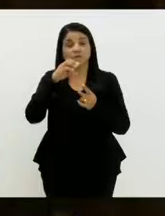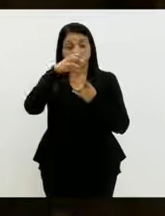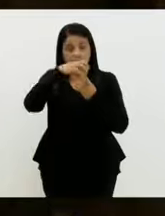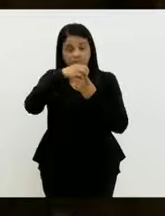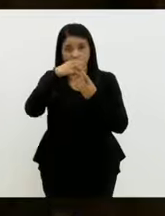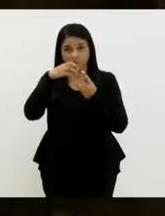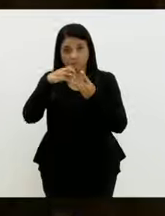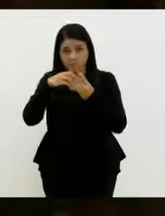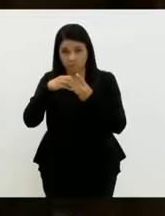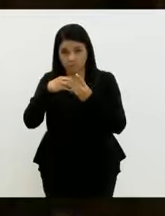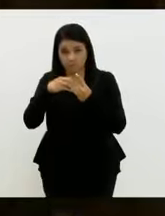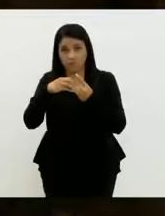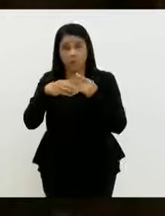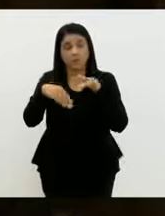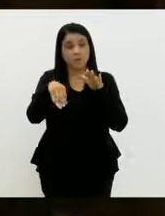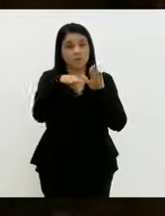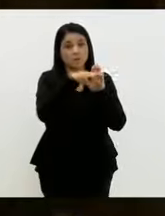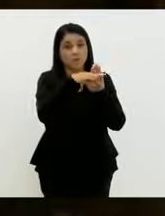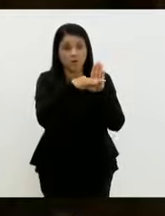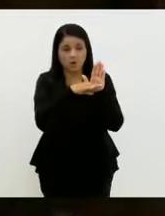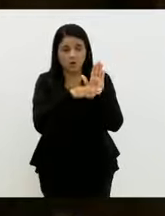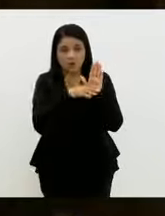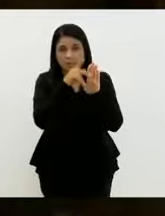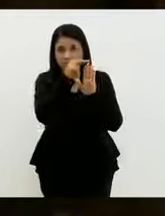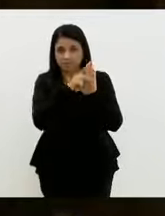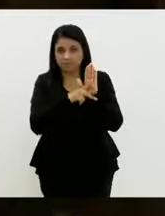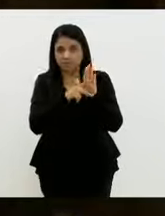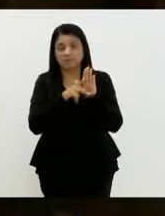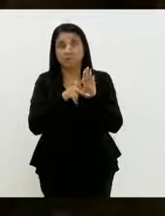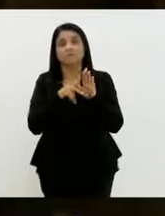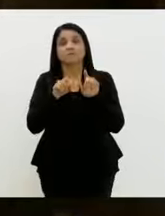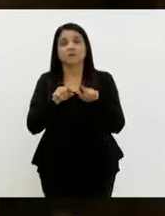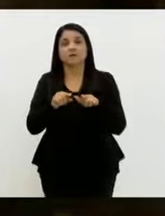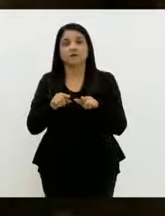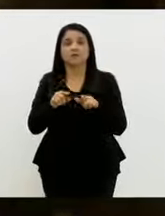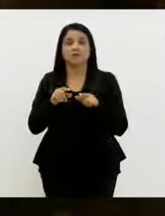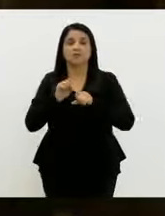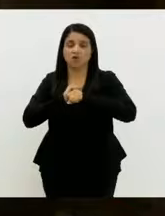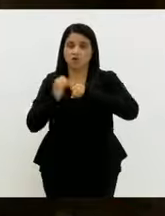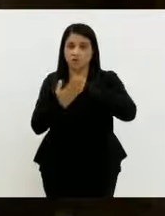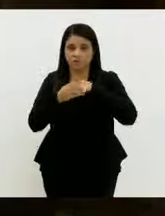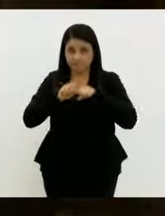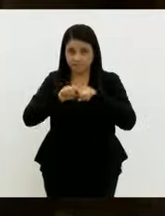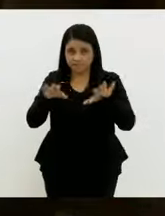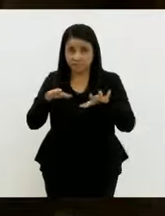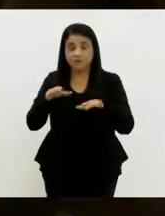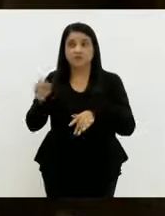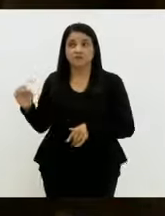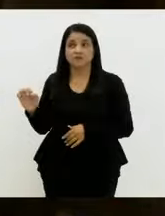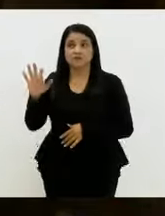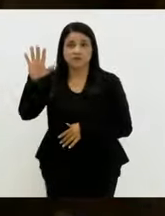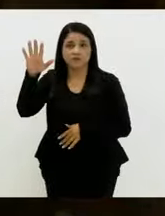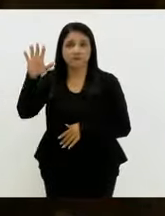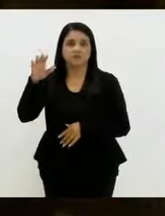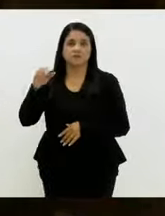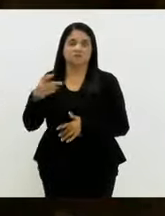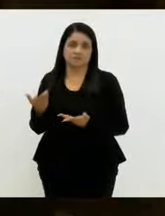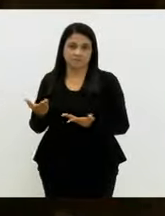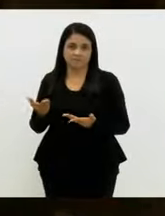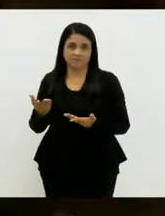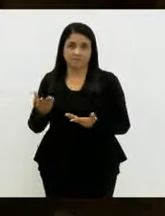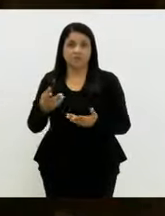fazer programas de enfrentamento à época Covid-19 nas favelas e periferias. E um dos temas